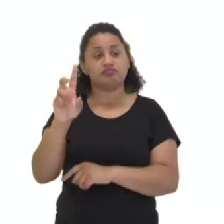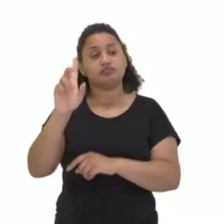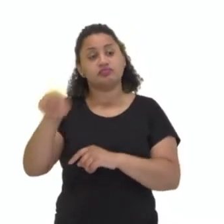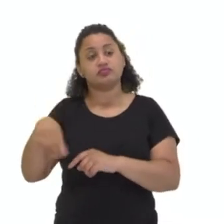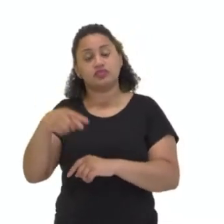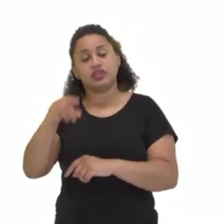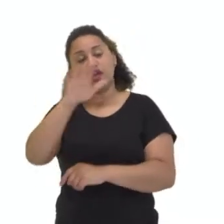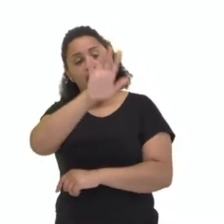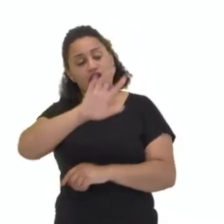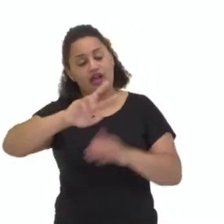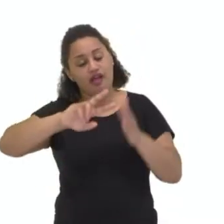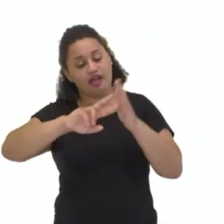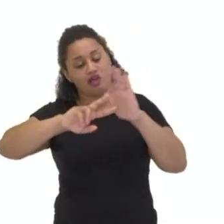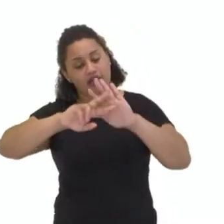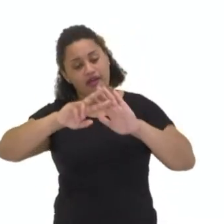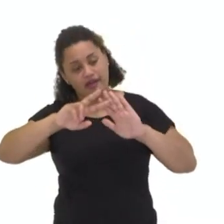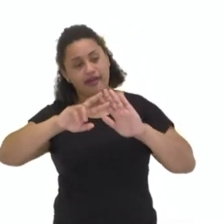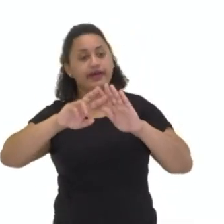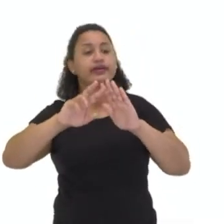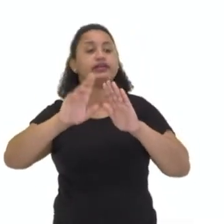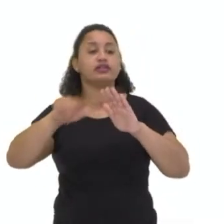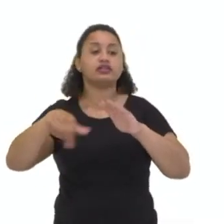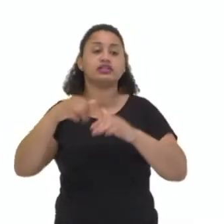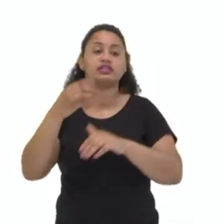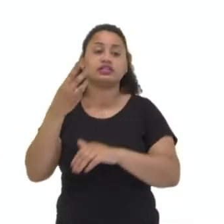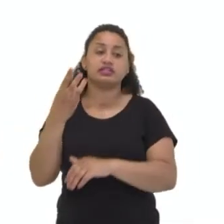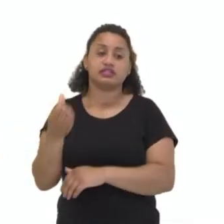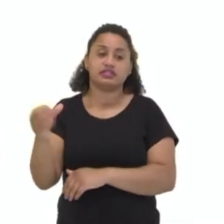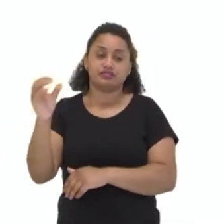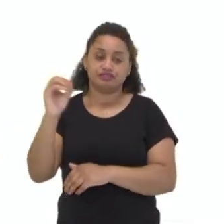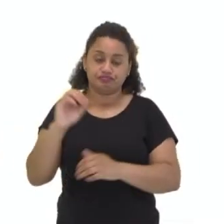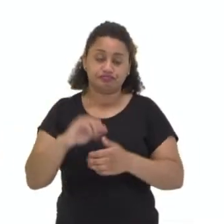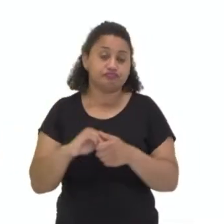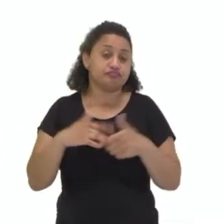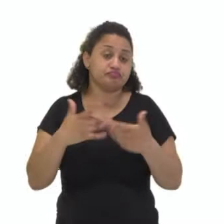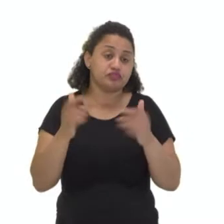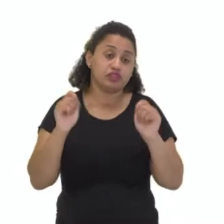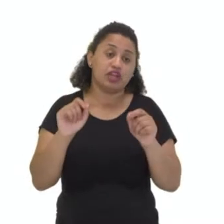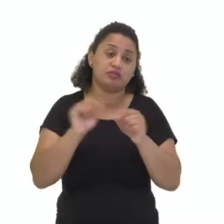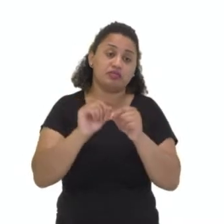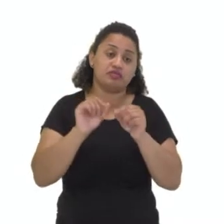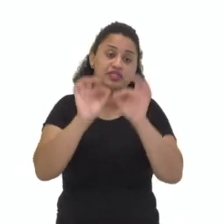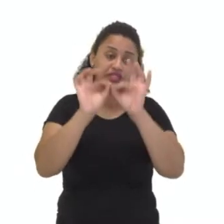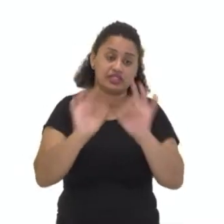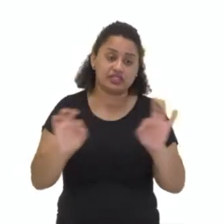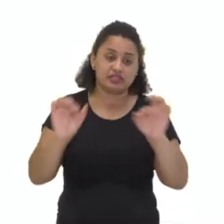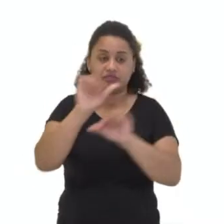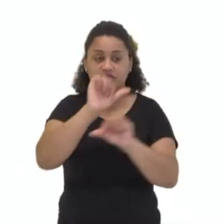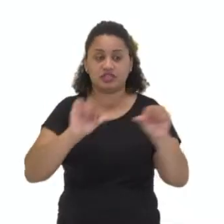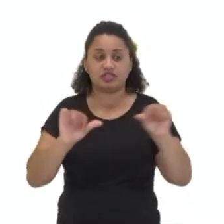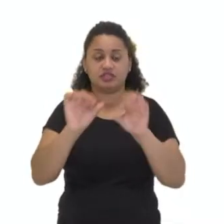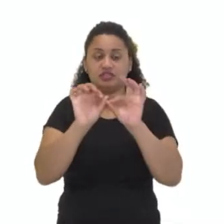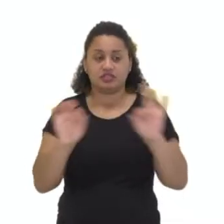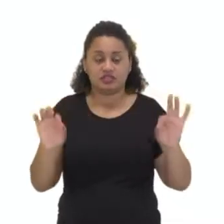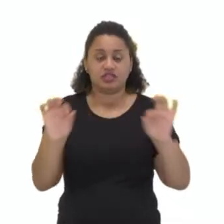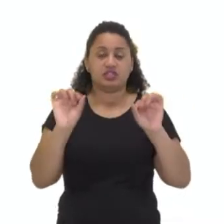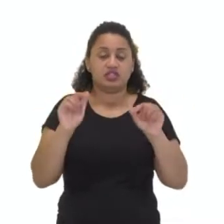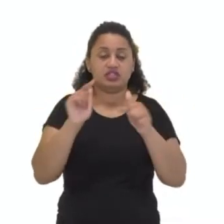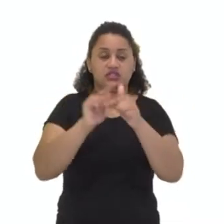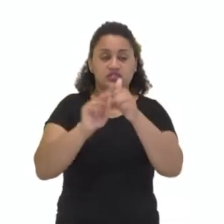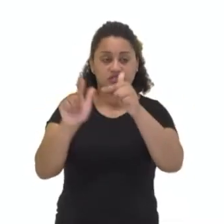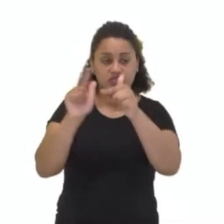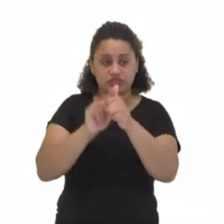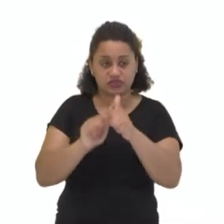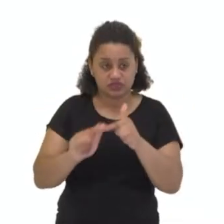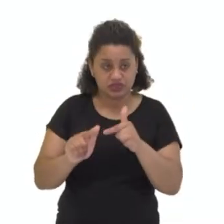e o setor por 360. Então, aqui eu posso simplificar, né? Se eu dividir tudo